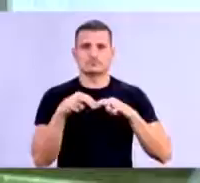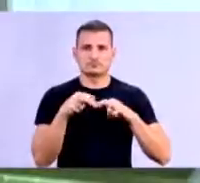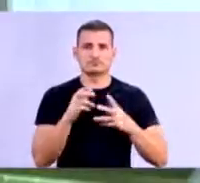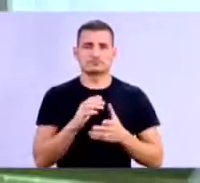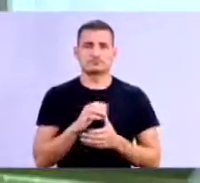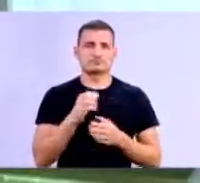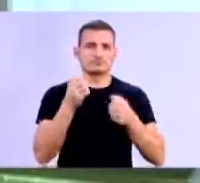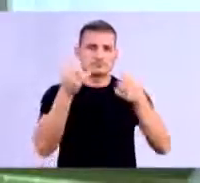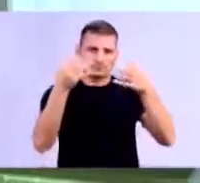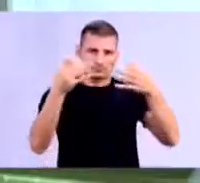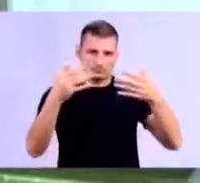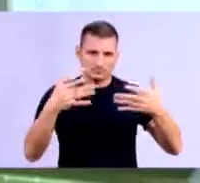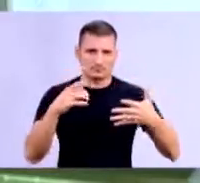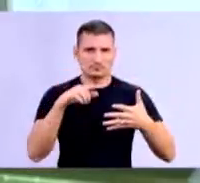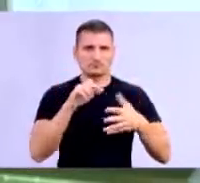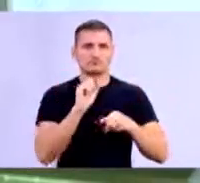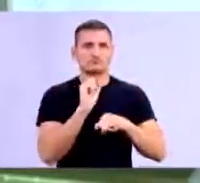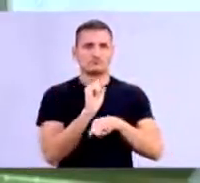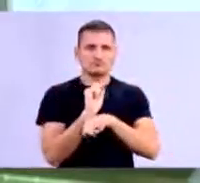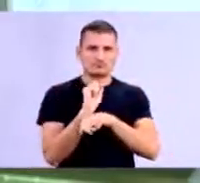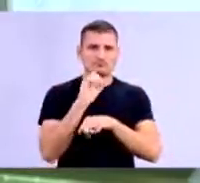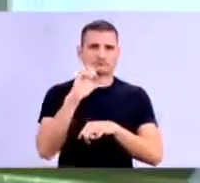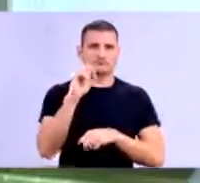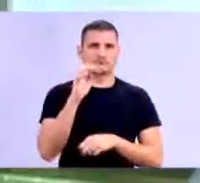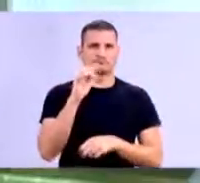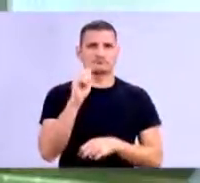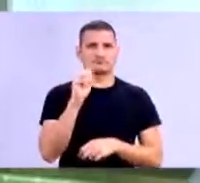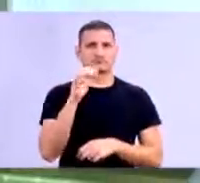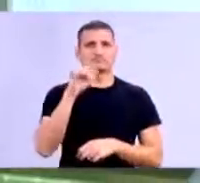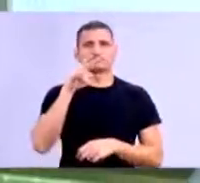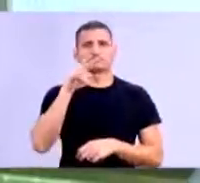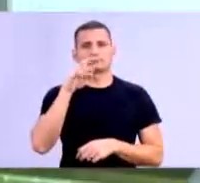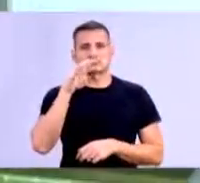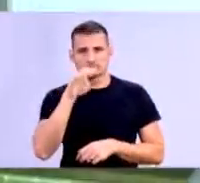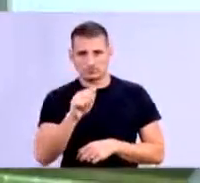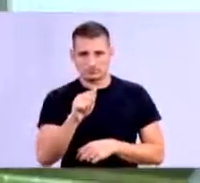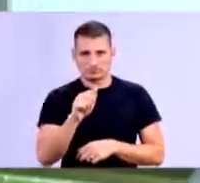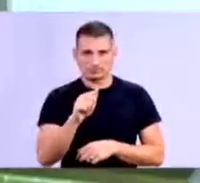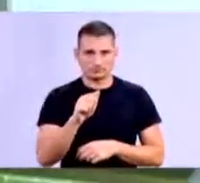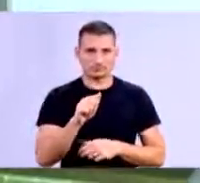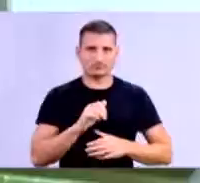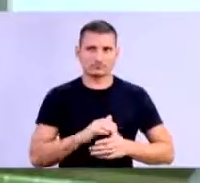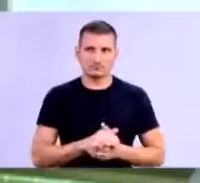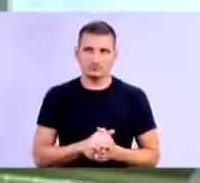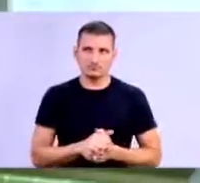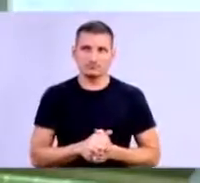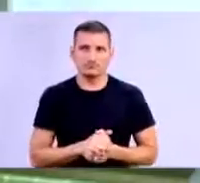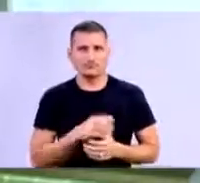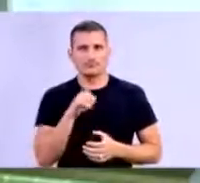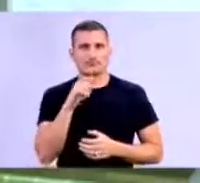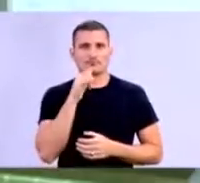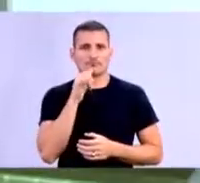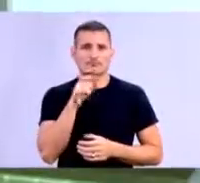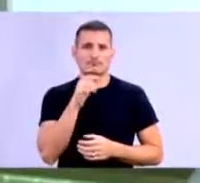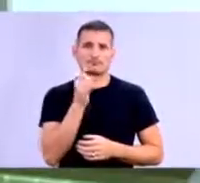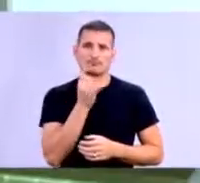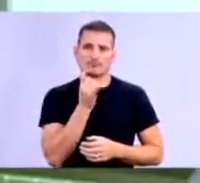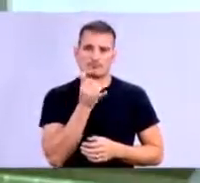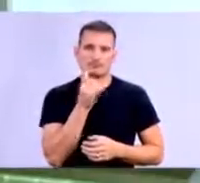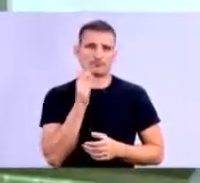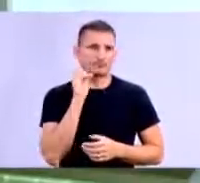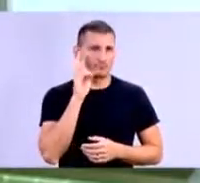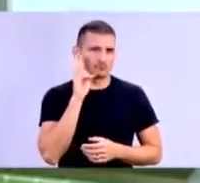a descrição, ela é estática, porque você vai suspender, se você estiver contando uma história, você suspende a